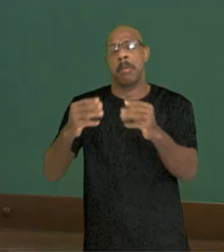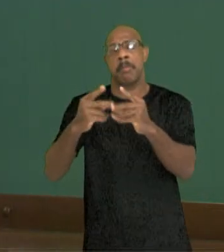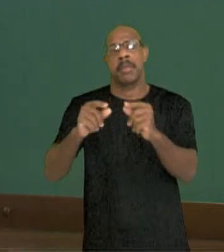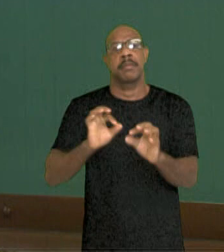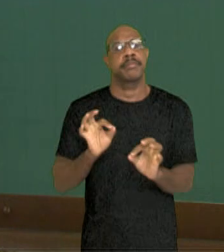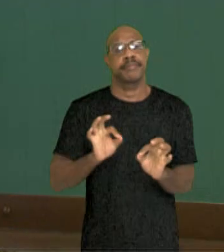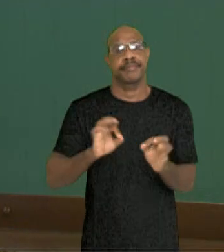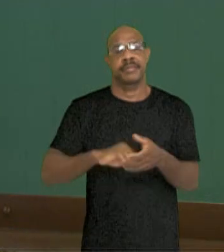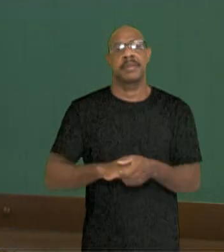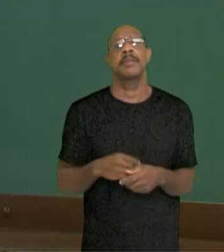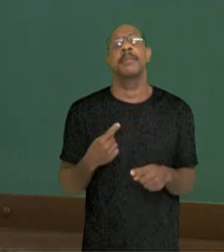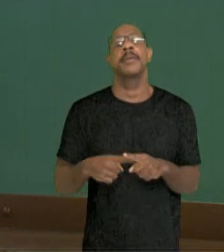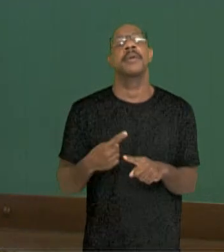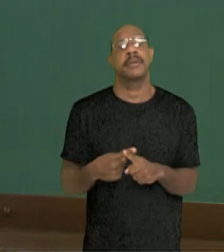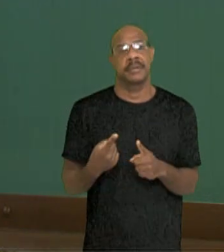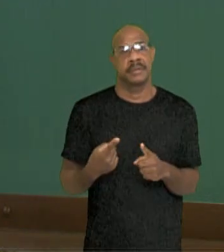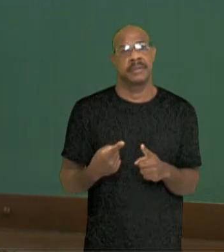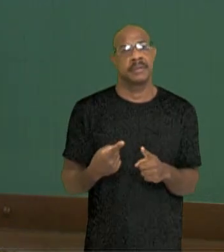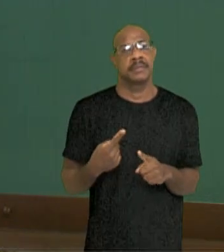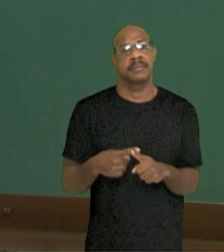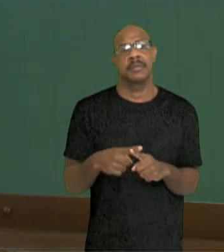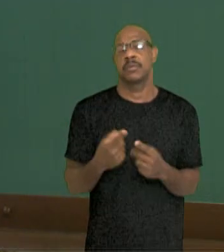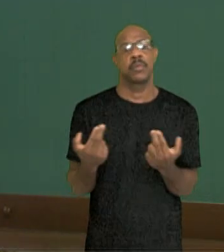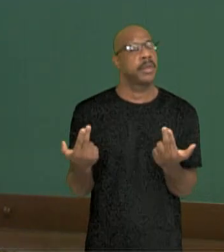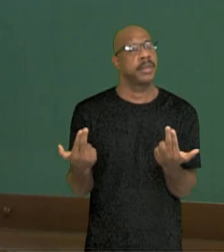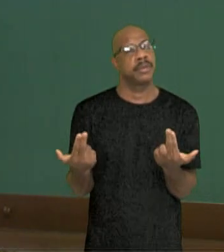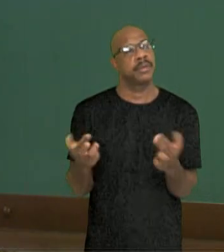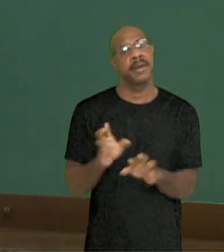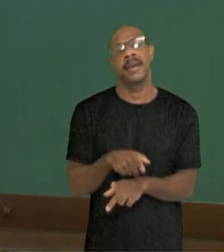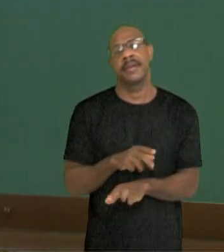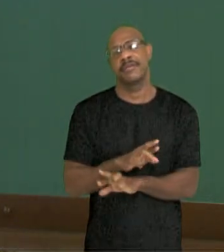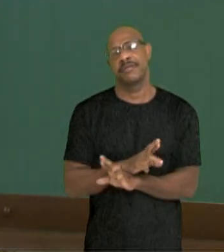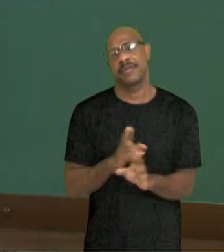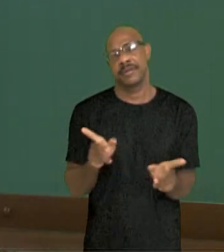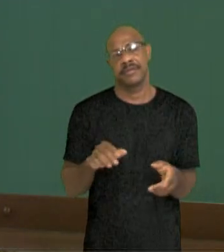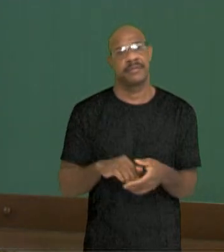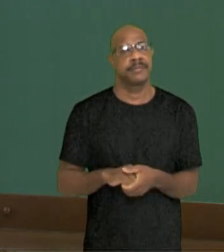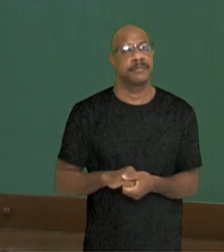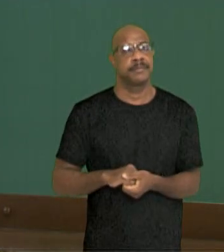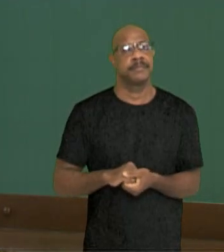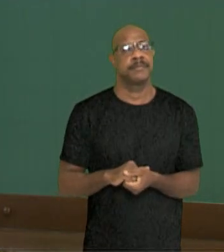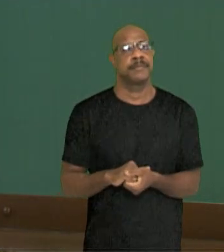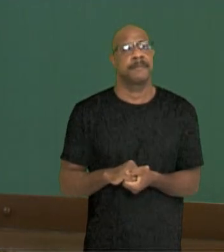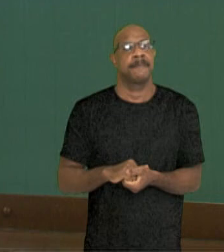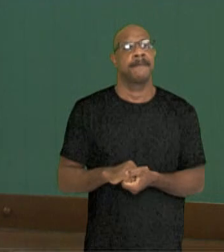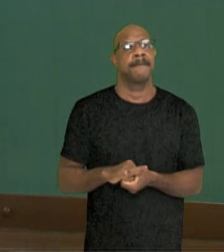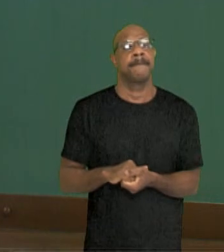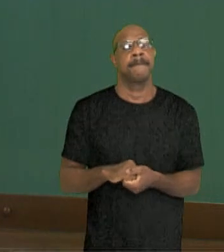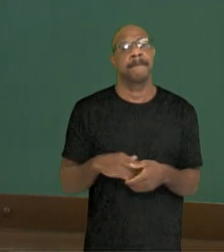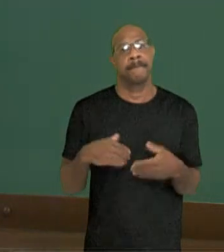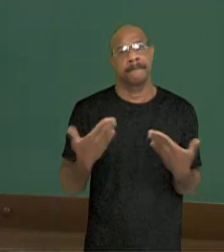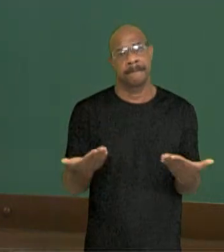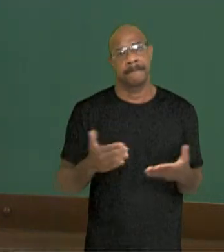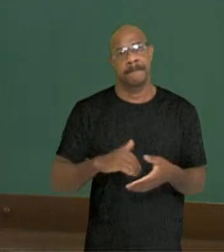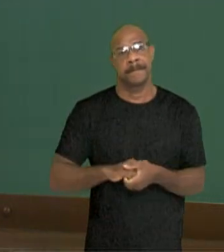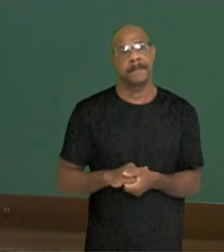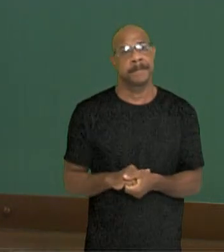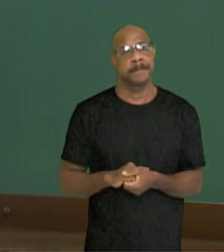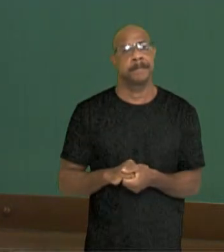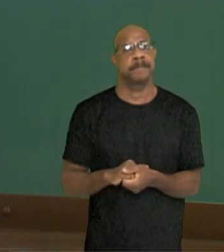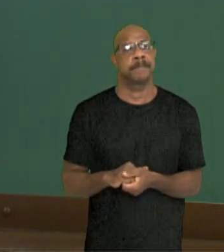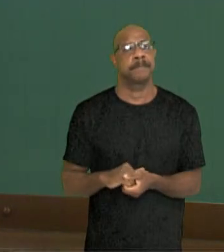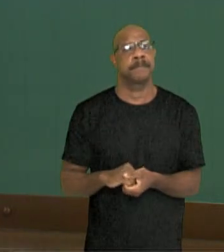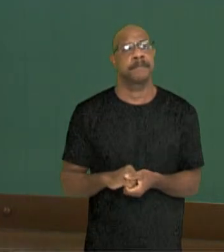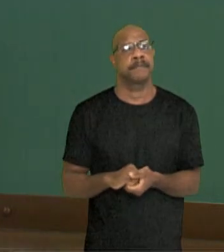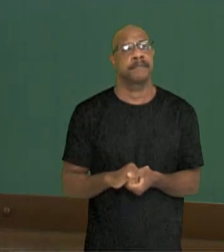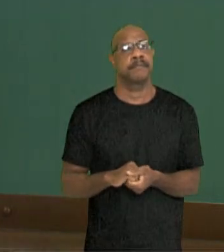as outras. Por quê? Porque não são semelhantes entre si. Não há semelhança no aspecto da